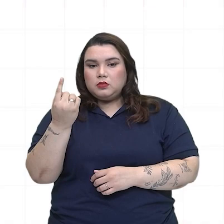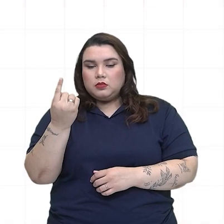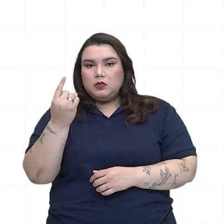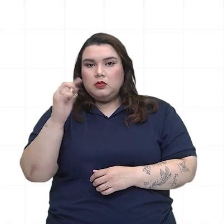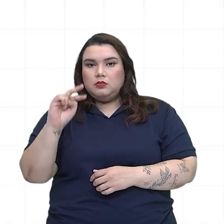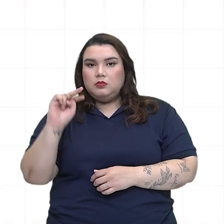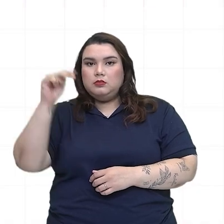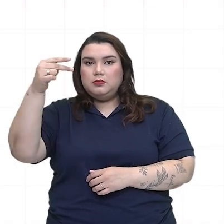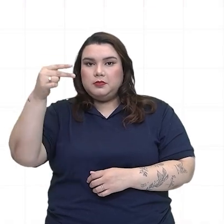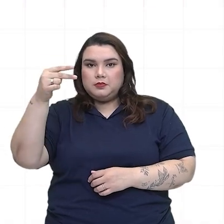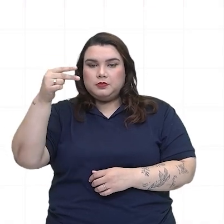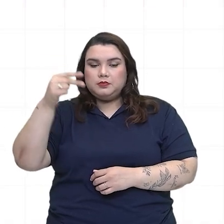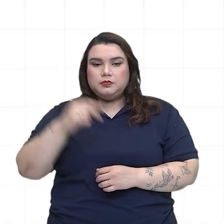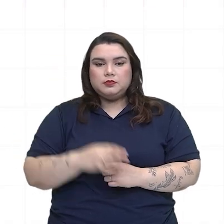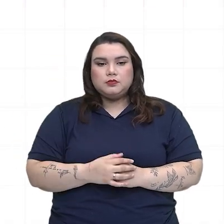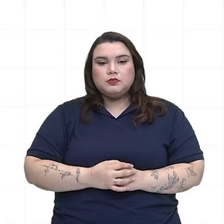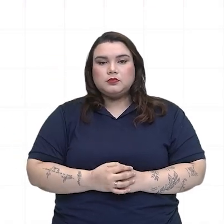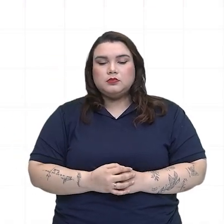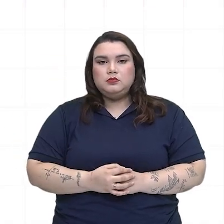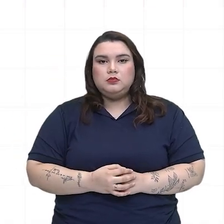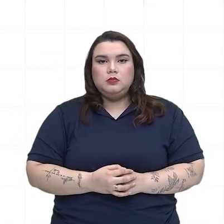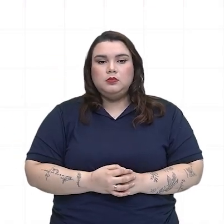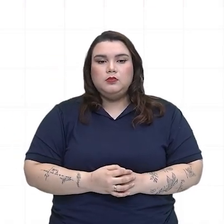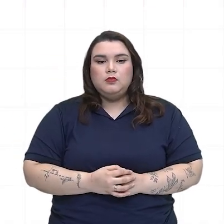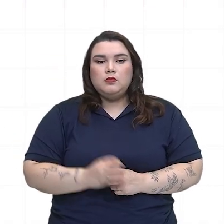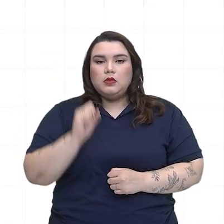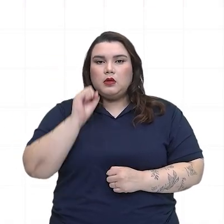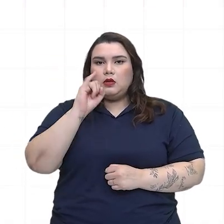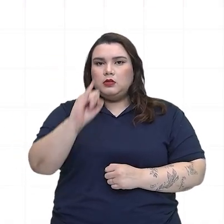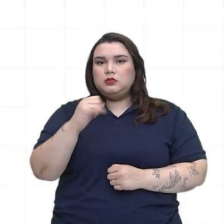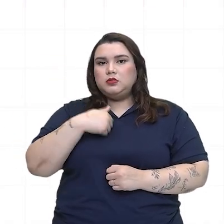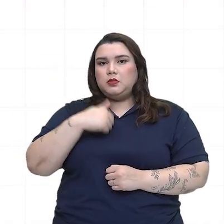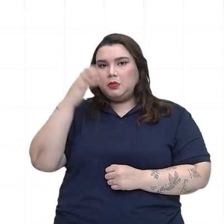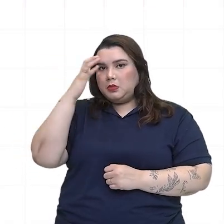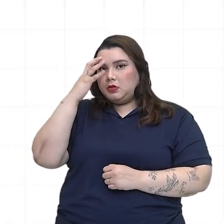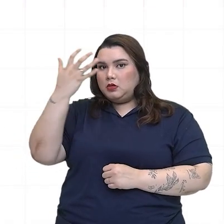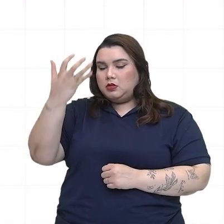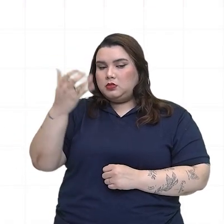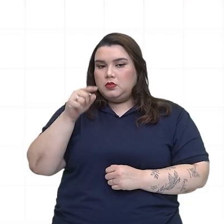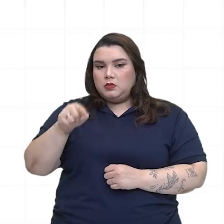a 2. Se eu fosse resolver isso aqui, ó,